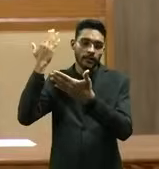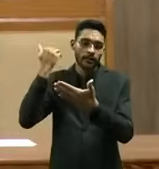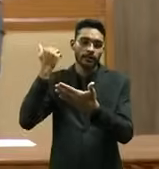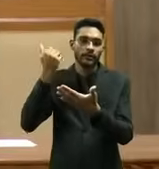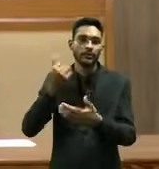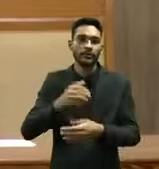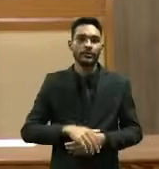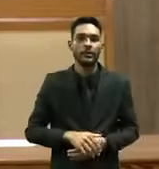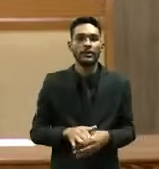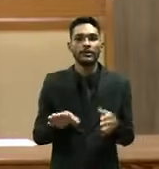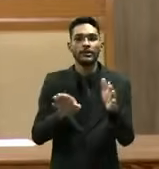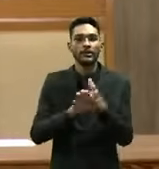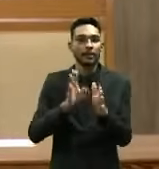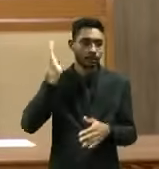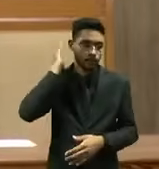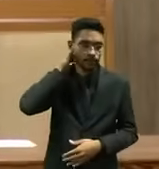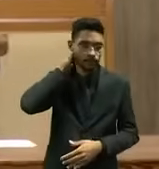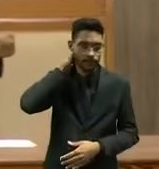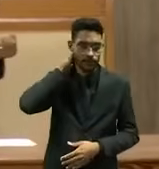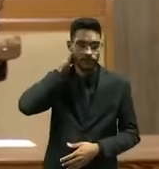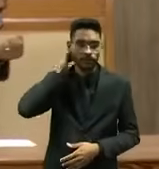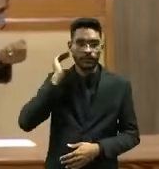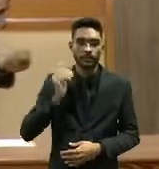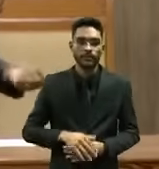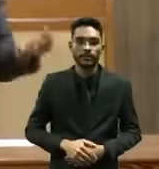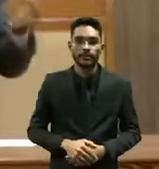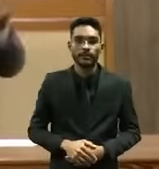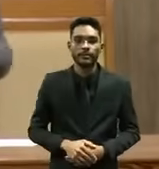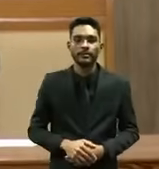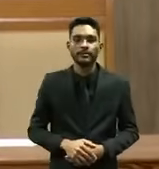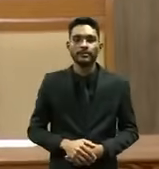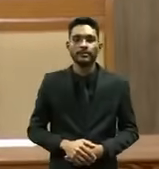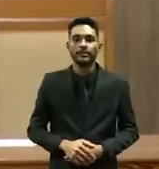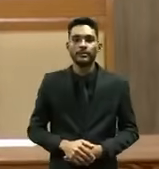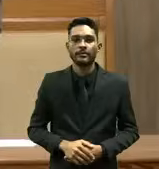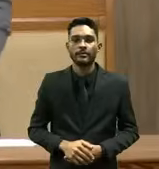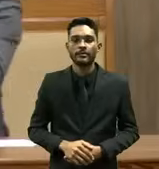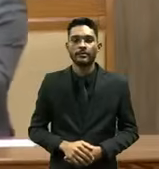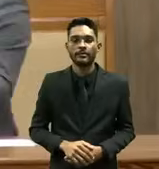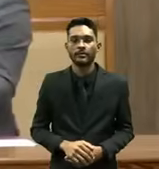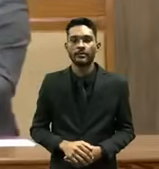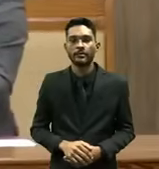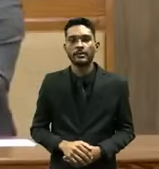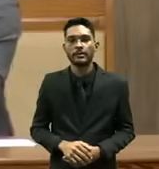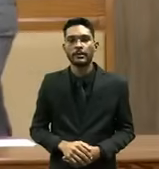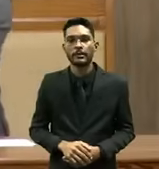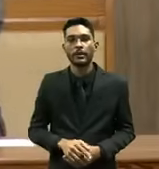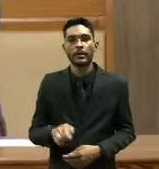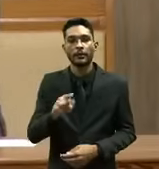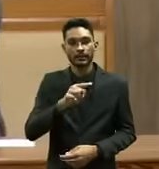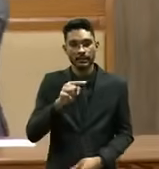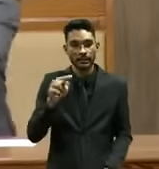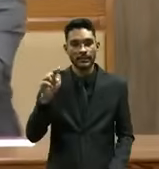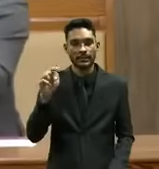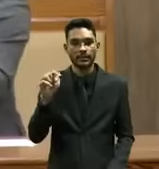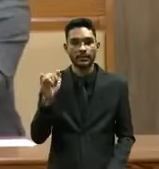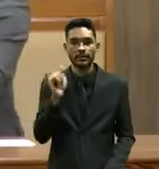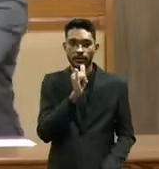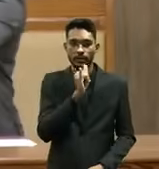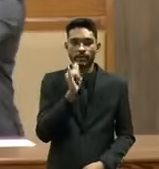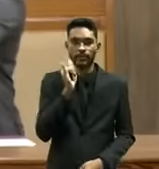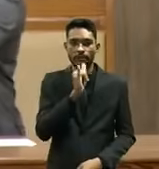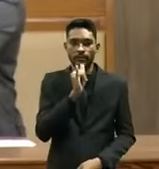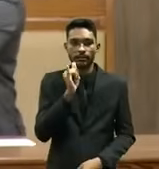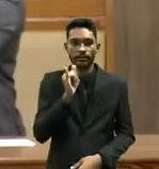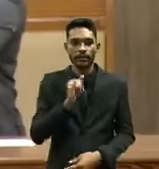isso aconteceu em São Paulo e para os irmãos terem uma ideia um italiano trouxe para São Paulo